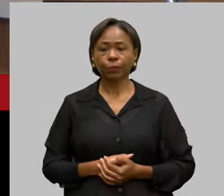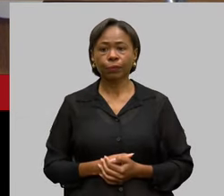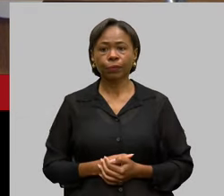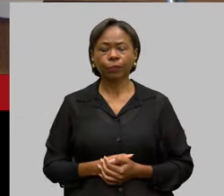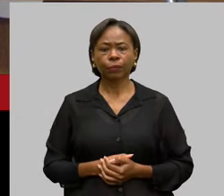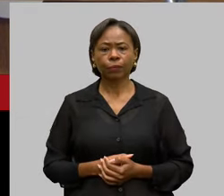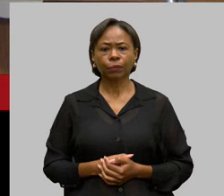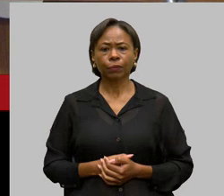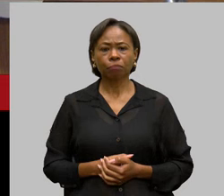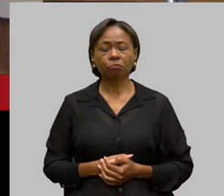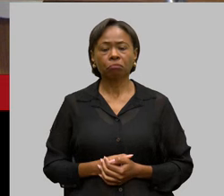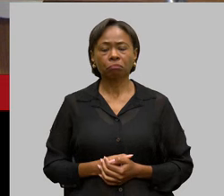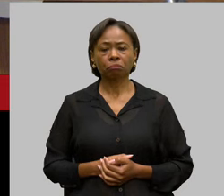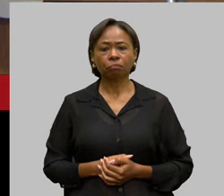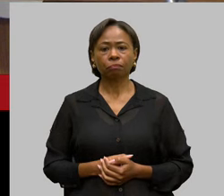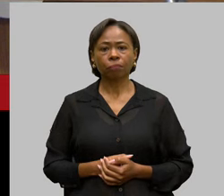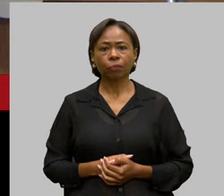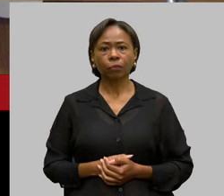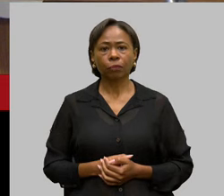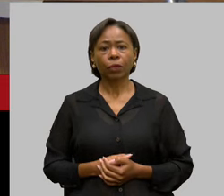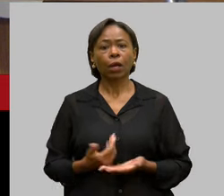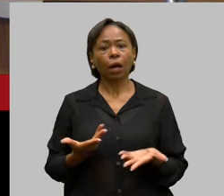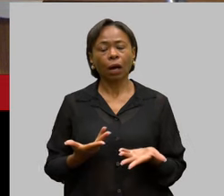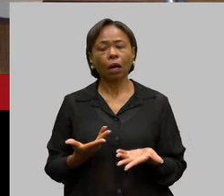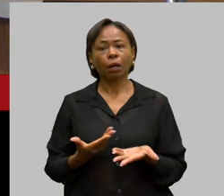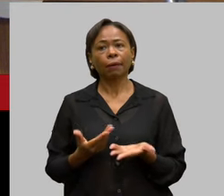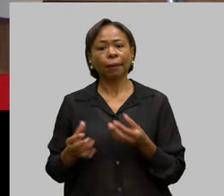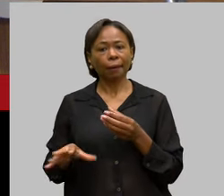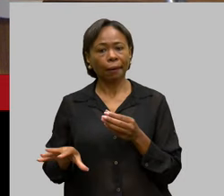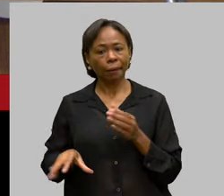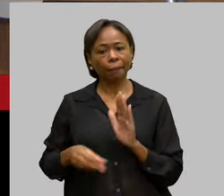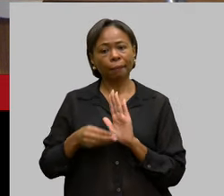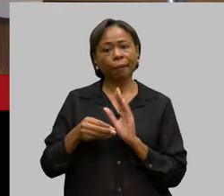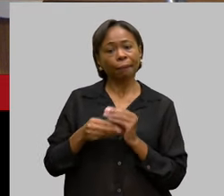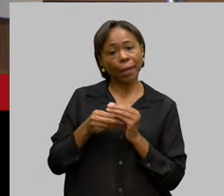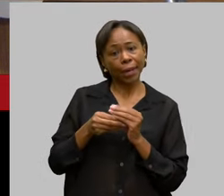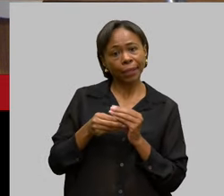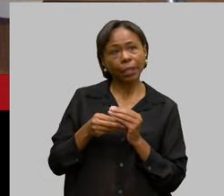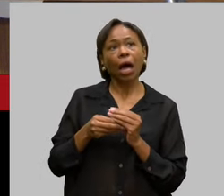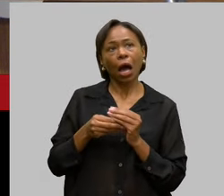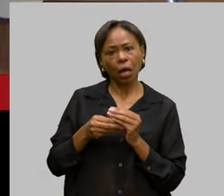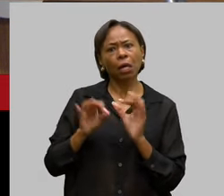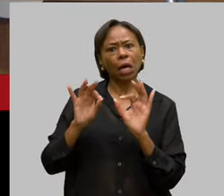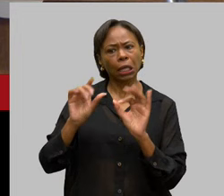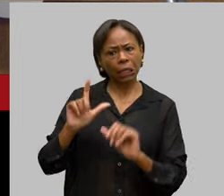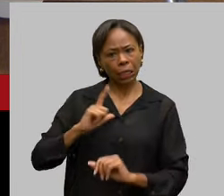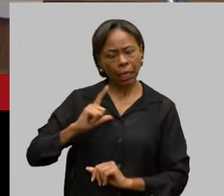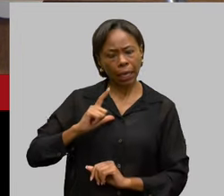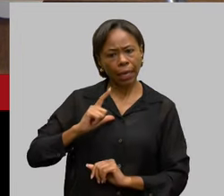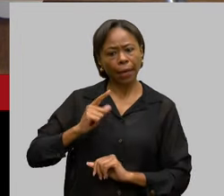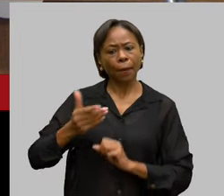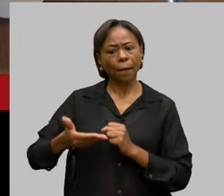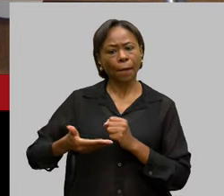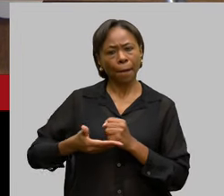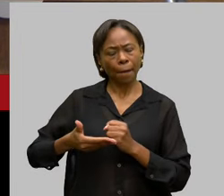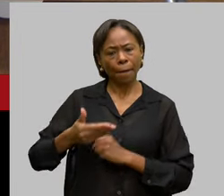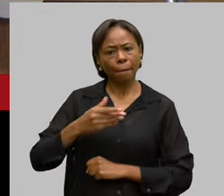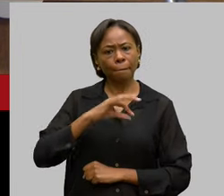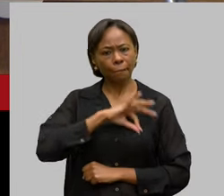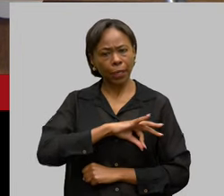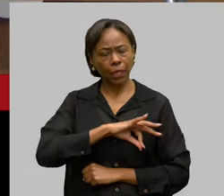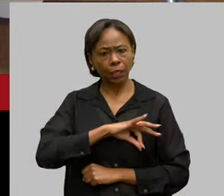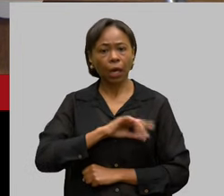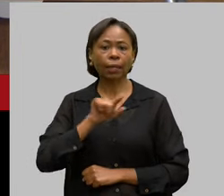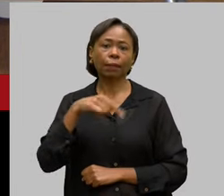Idas e Vindas vem uma Emenda e diz que tem o piso vem uma decisão judicial e fala que não pode obrigar estados e municípios a